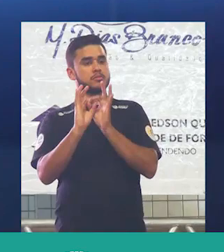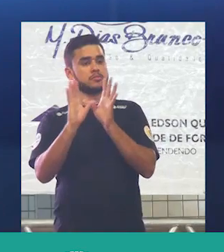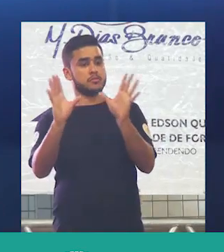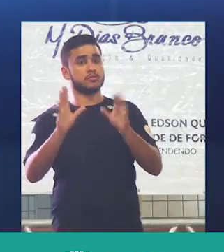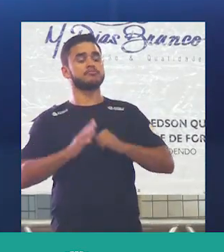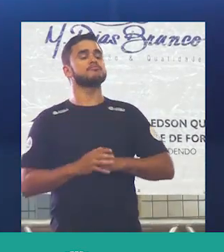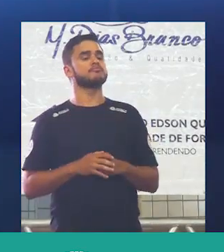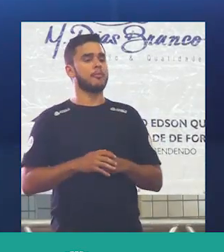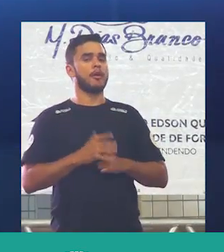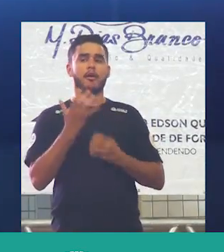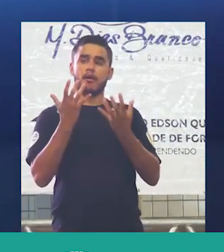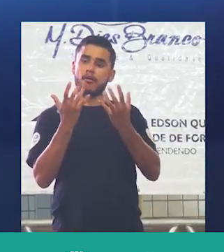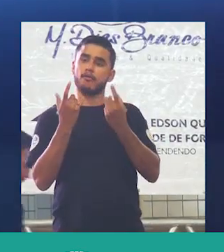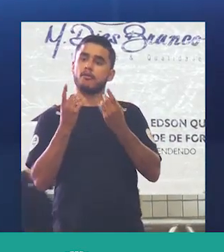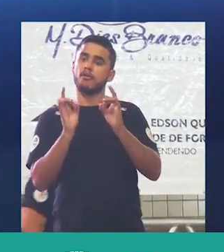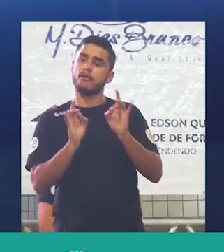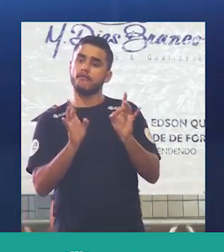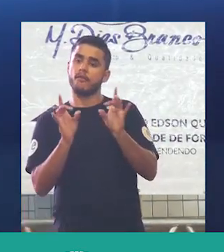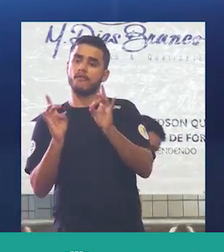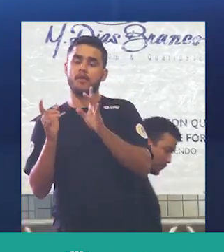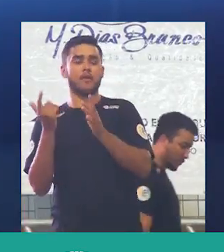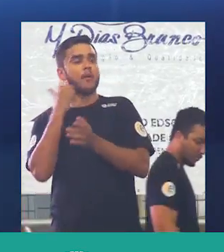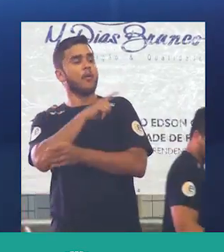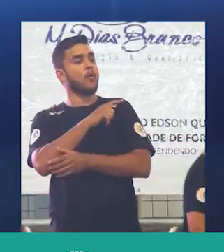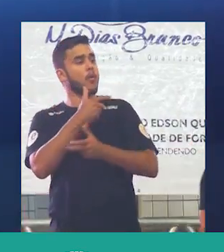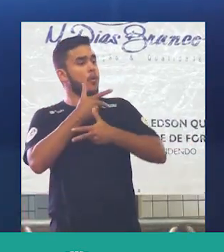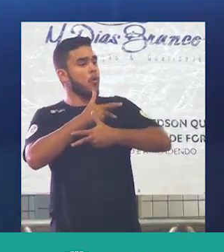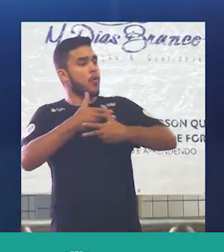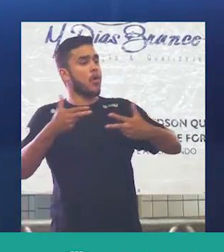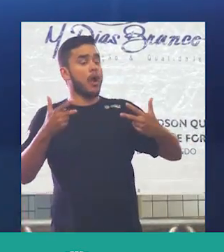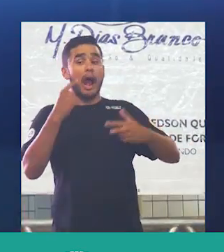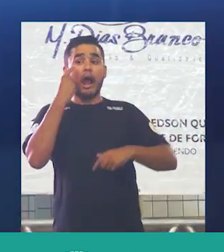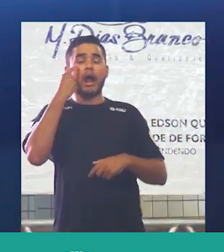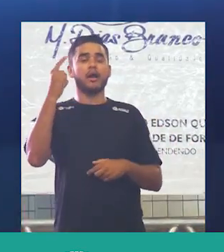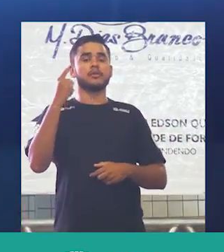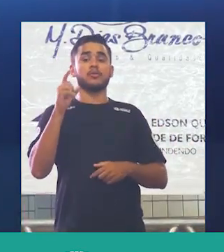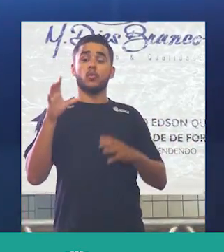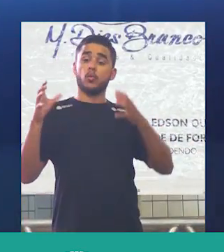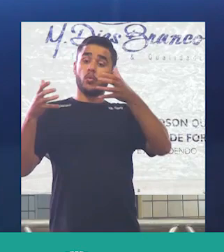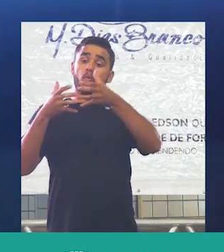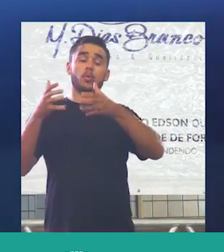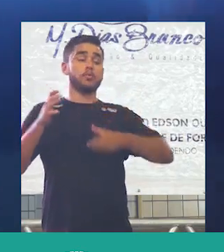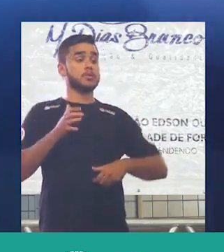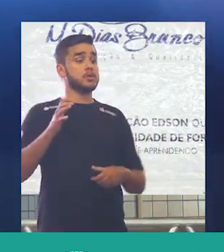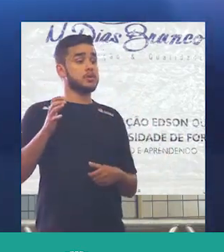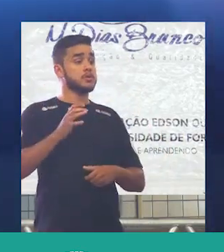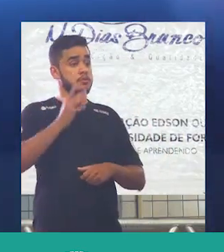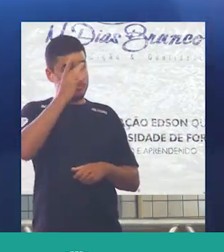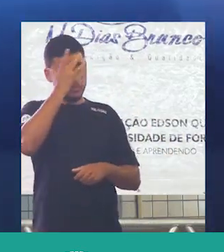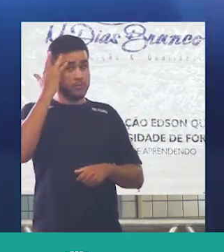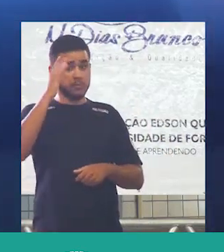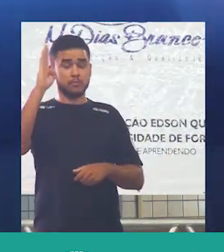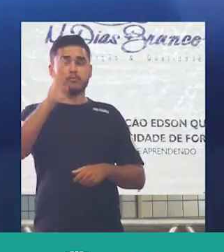Monroe para conseguir mercado consumidor. A elite brasileira queria